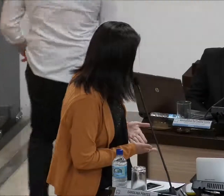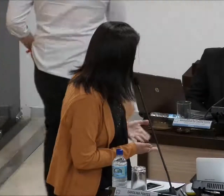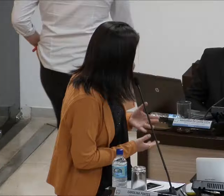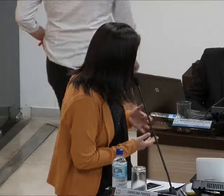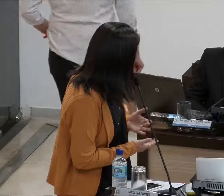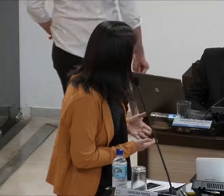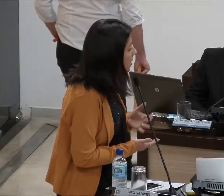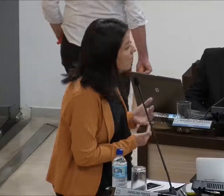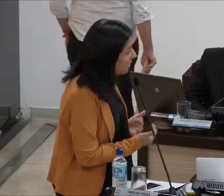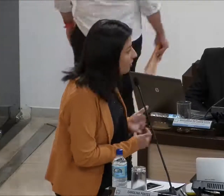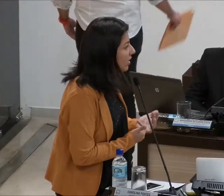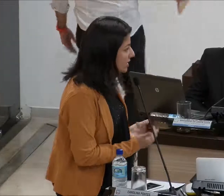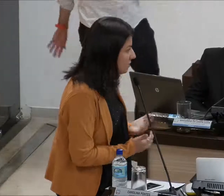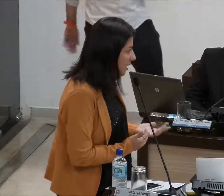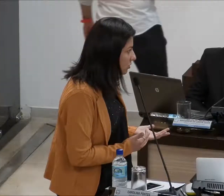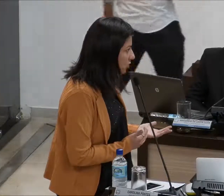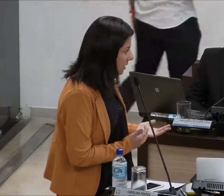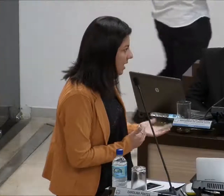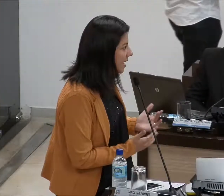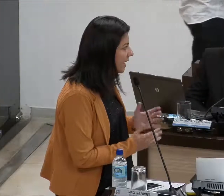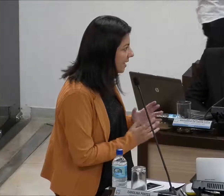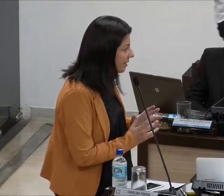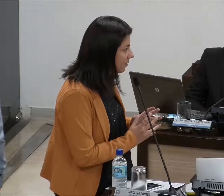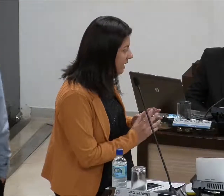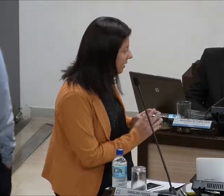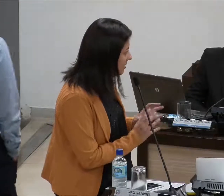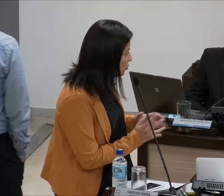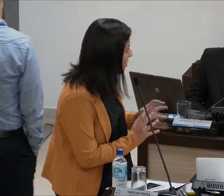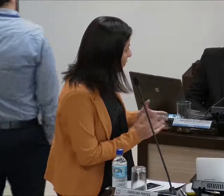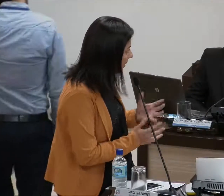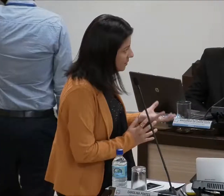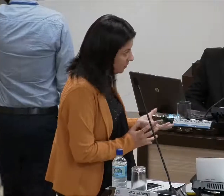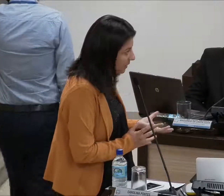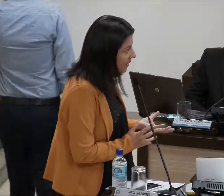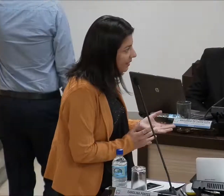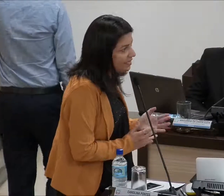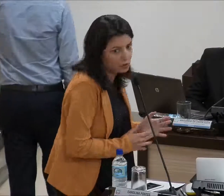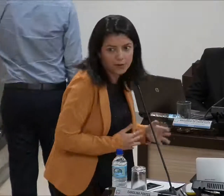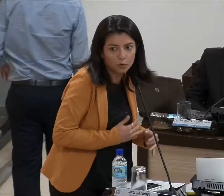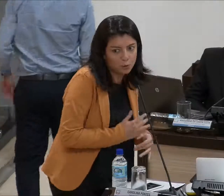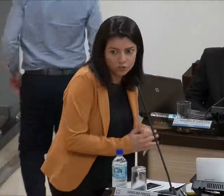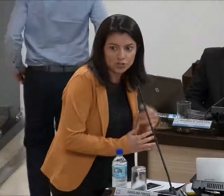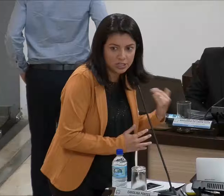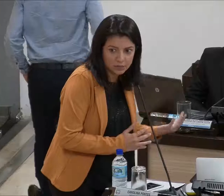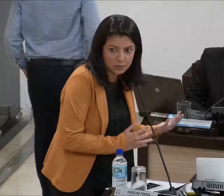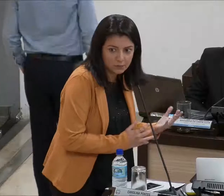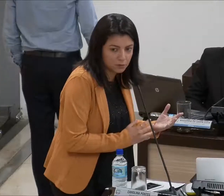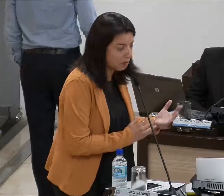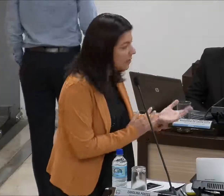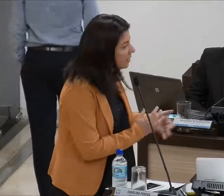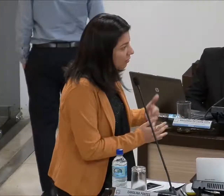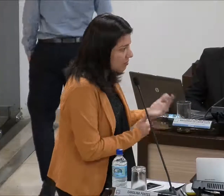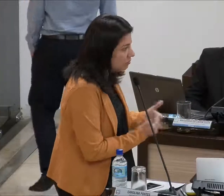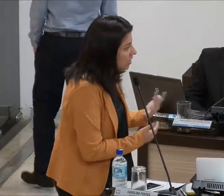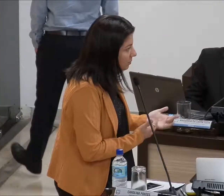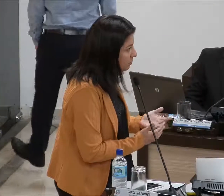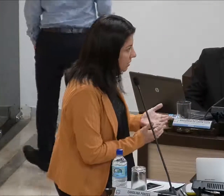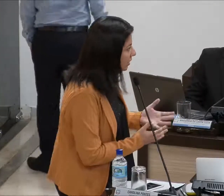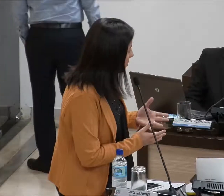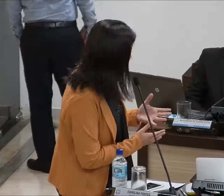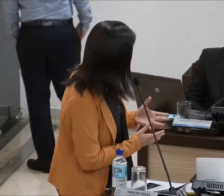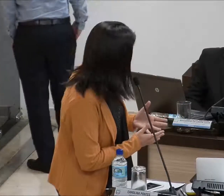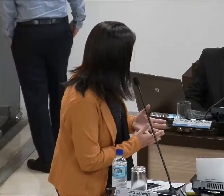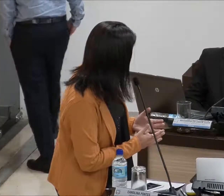nossa cidade, porque, infelizmente, né, ela cresceu de uma forma desordenada, e isso não é culpa de X ou Y. Nós não